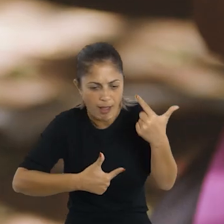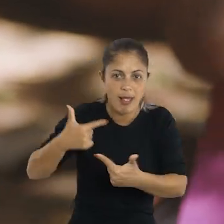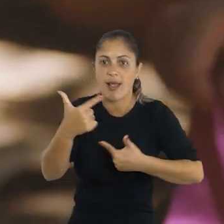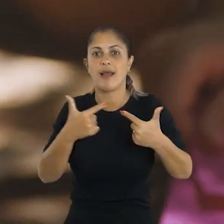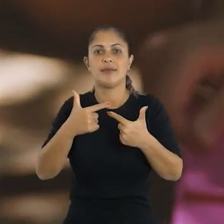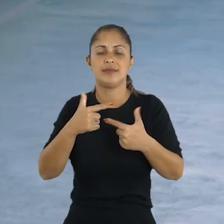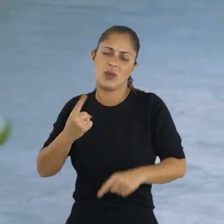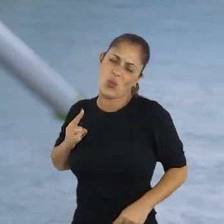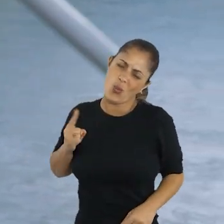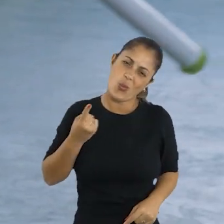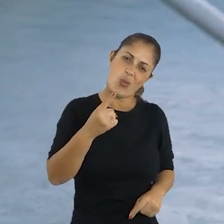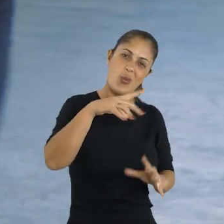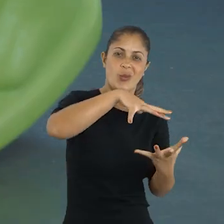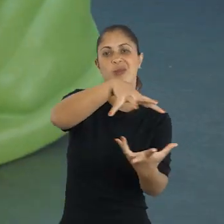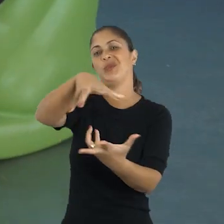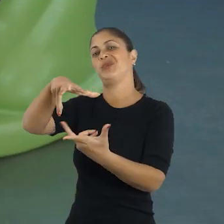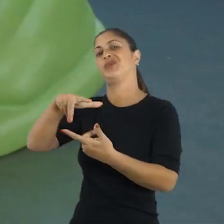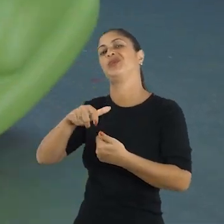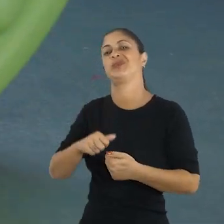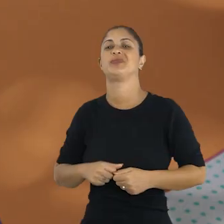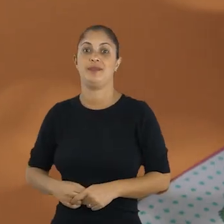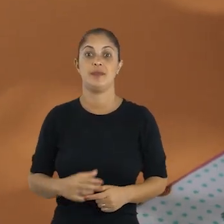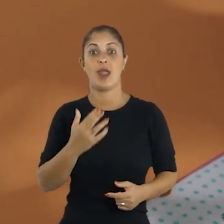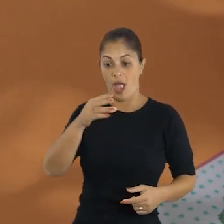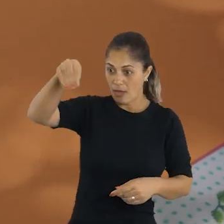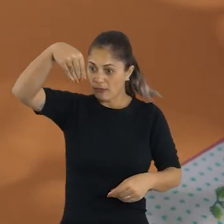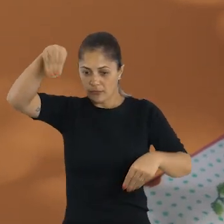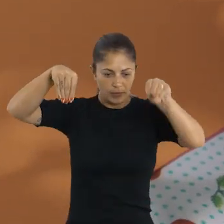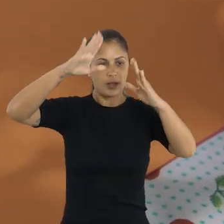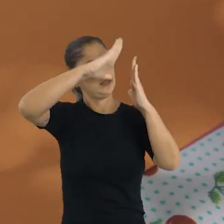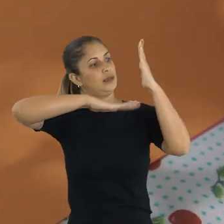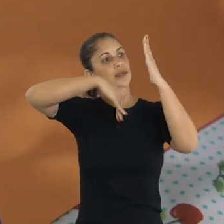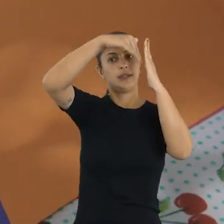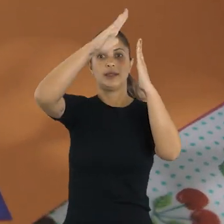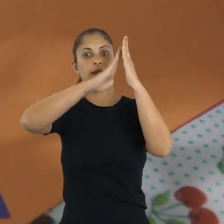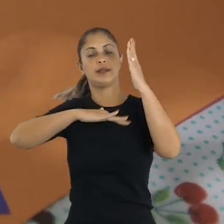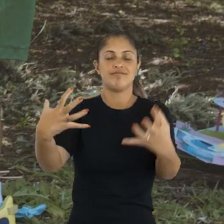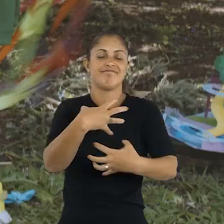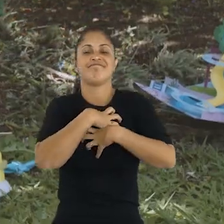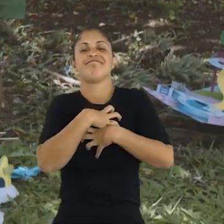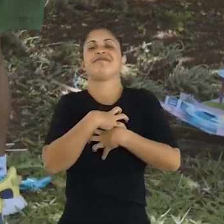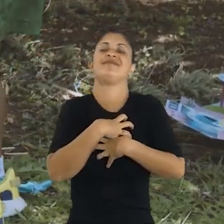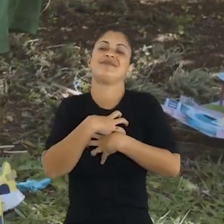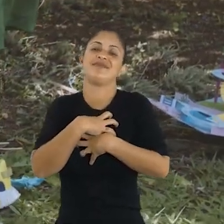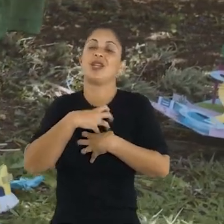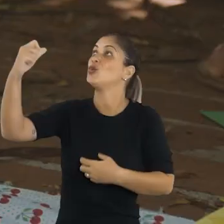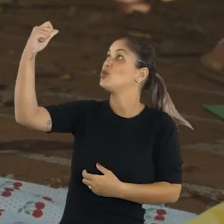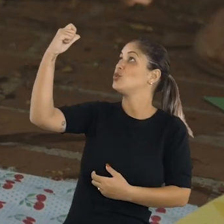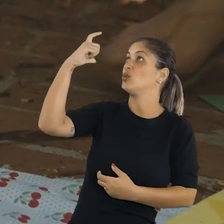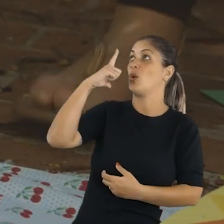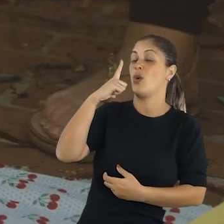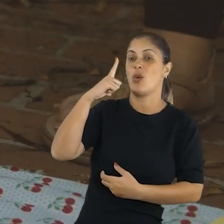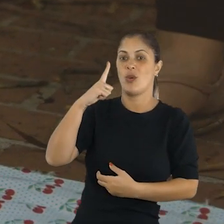As folhas e as tintas, os sentidos e o sol. Cada passo do começo